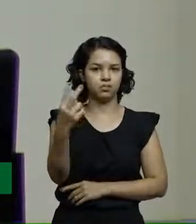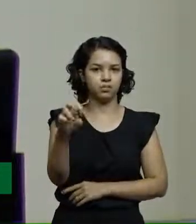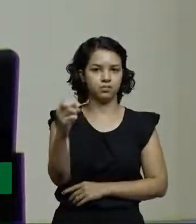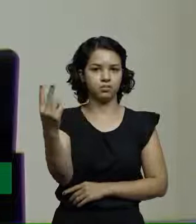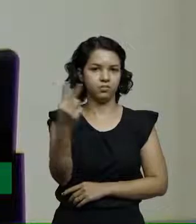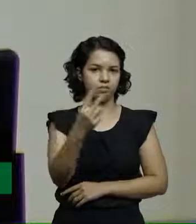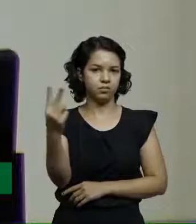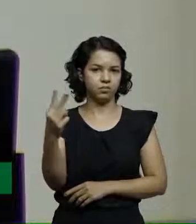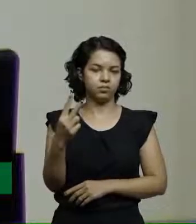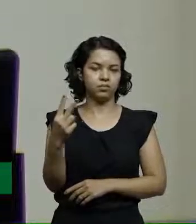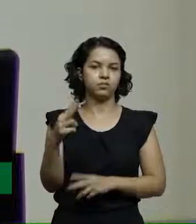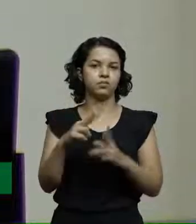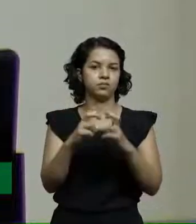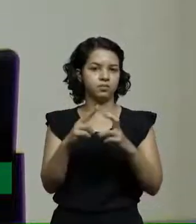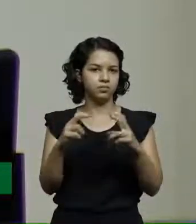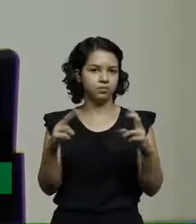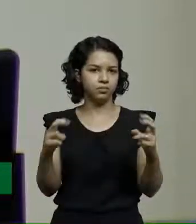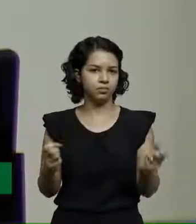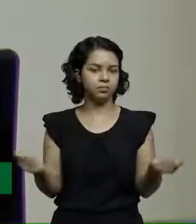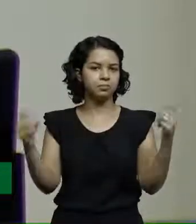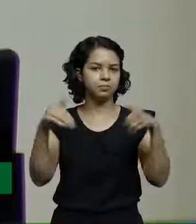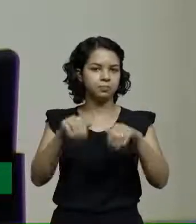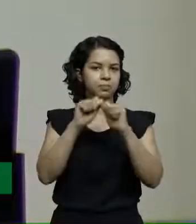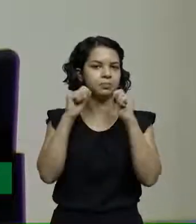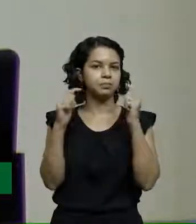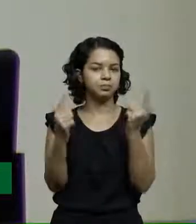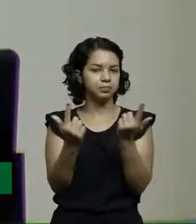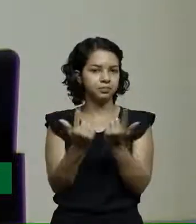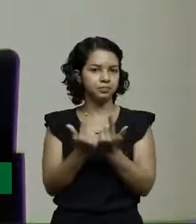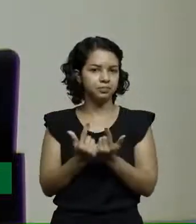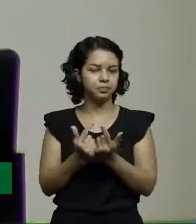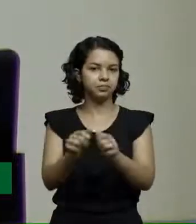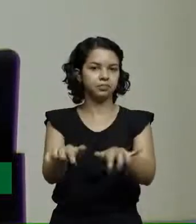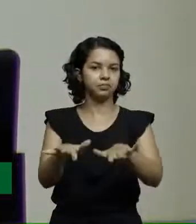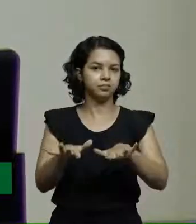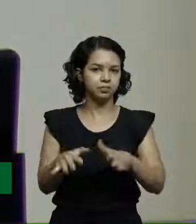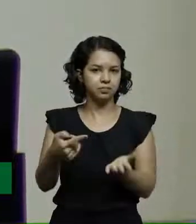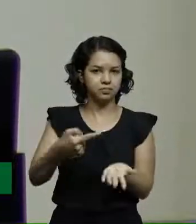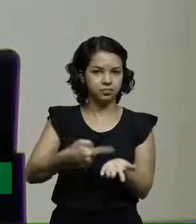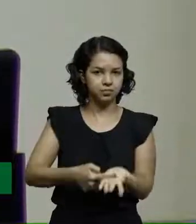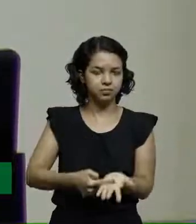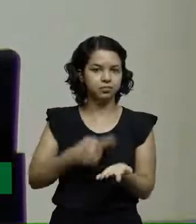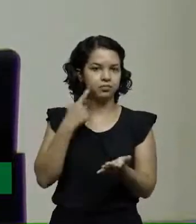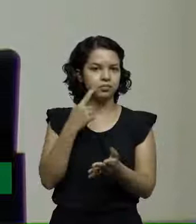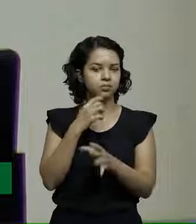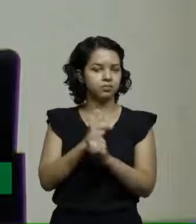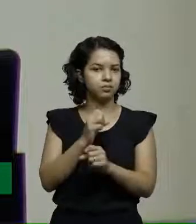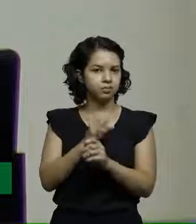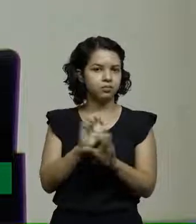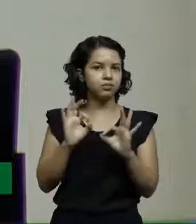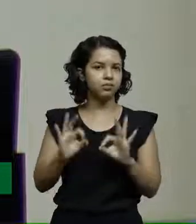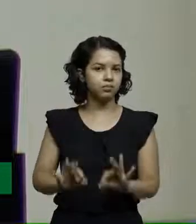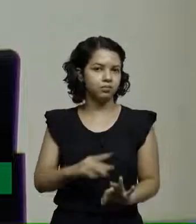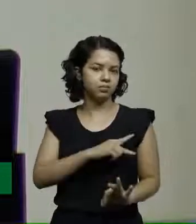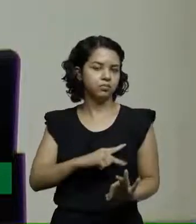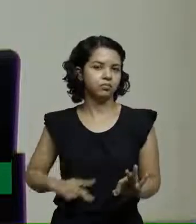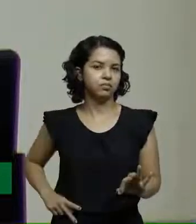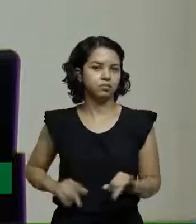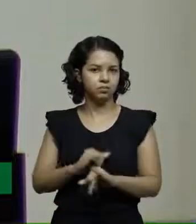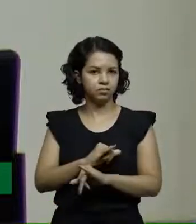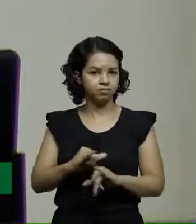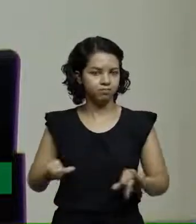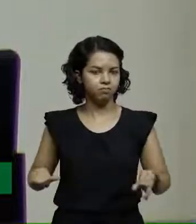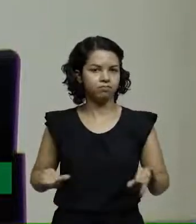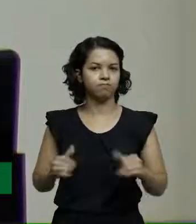nesta cidade de Florianópolis, reuniu-se a Assembleia Legislativa em sessão ordinária. Havendo quórum regimental, o senhor presidente declarou abertos